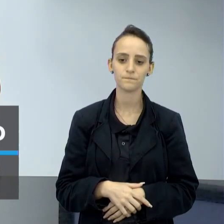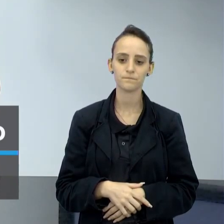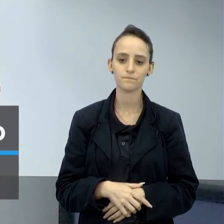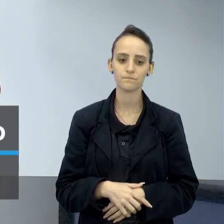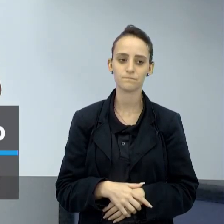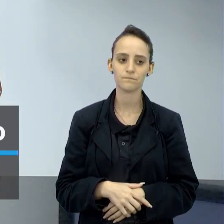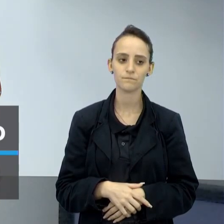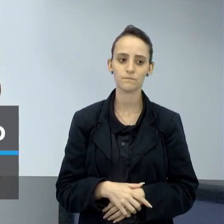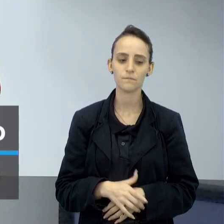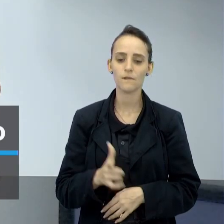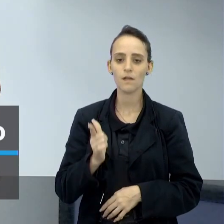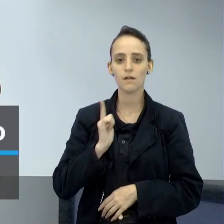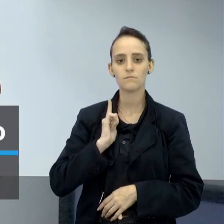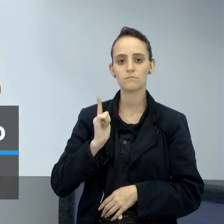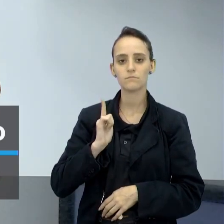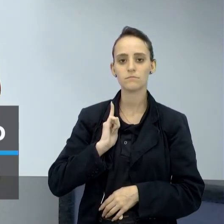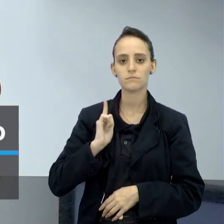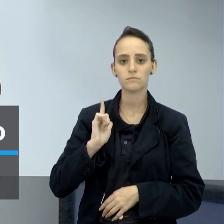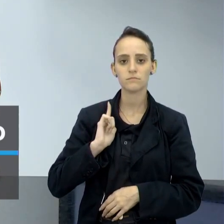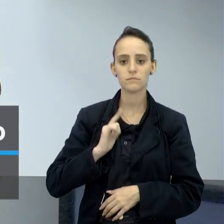estar imerso